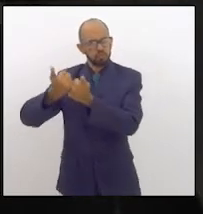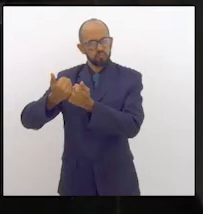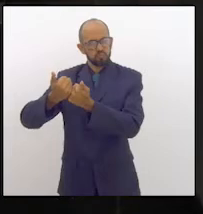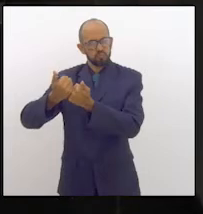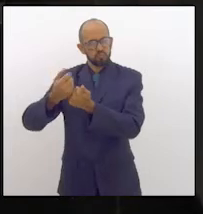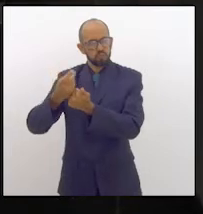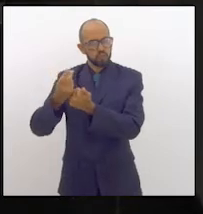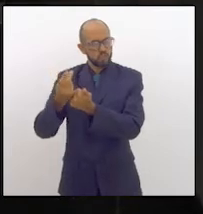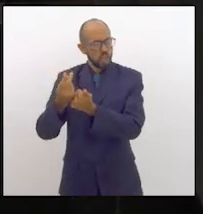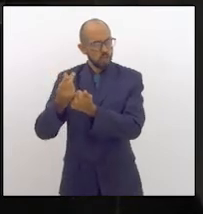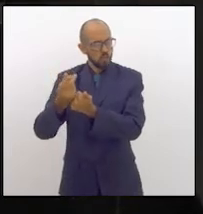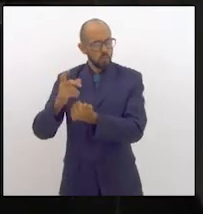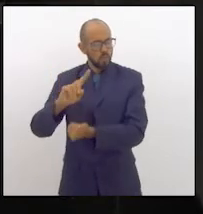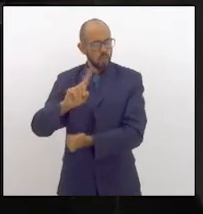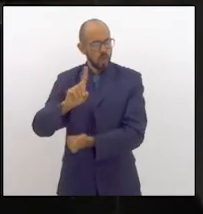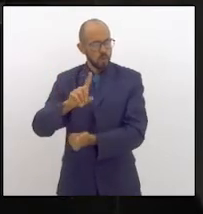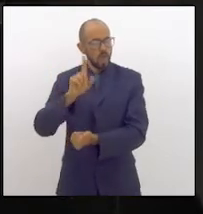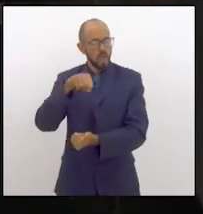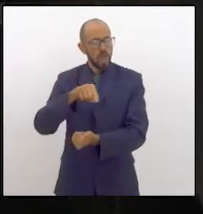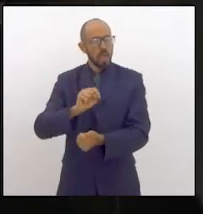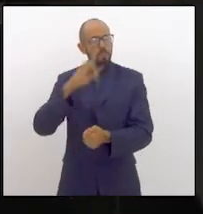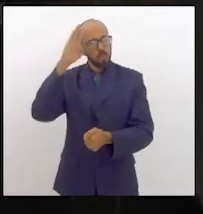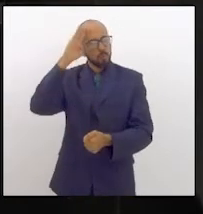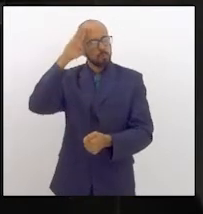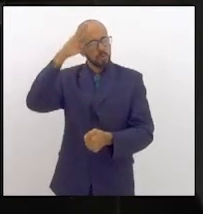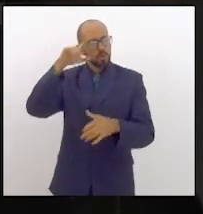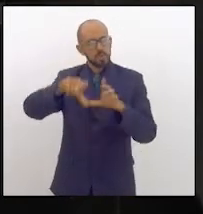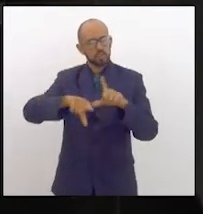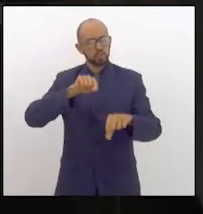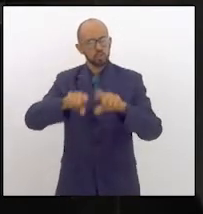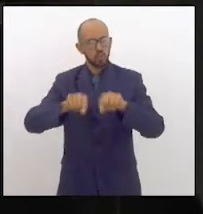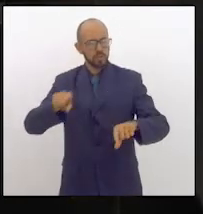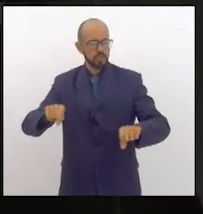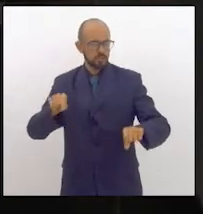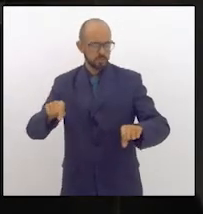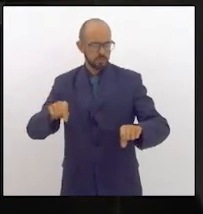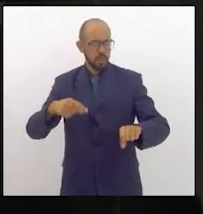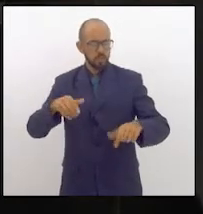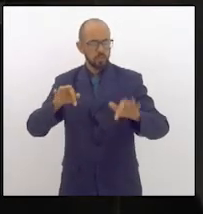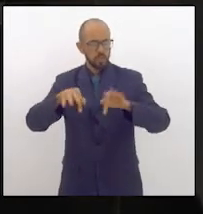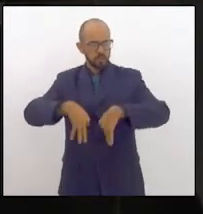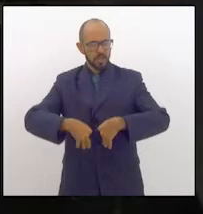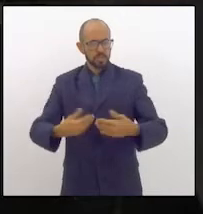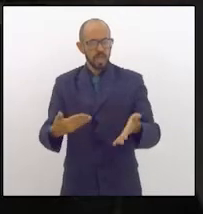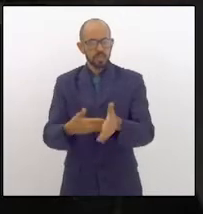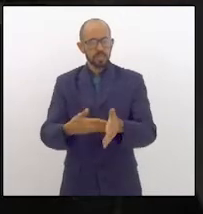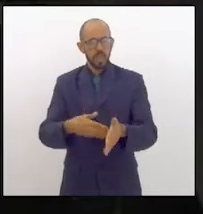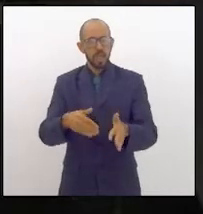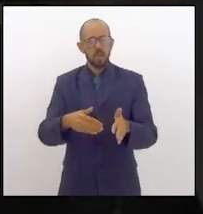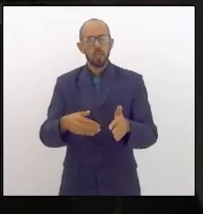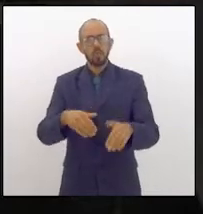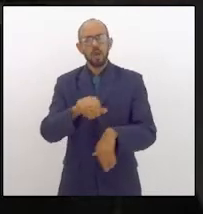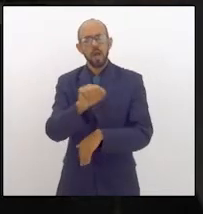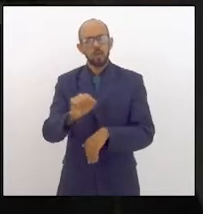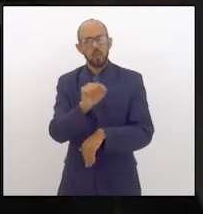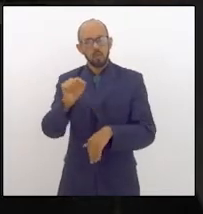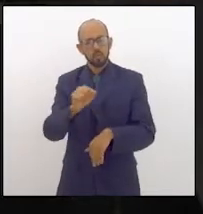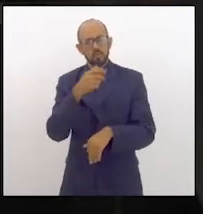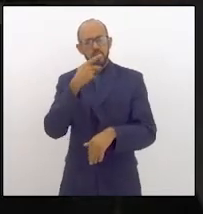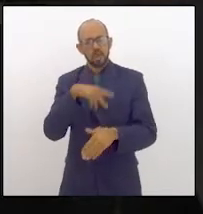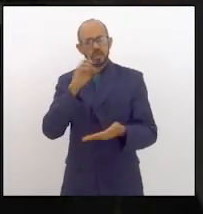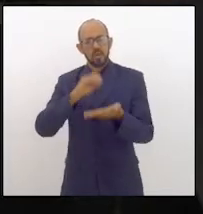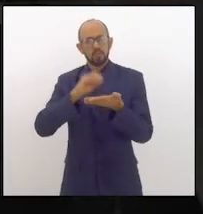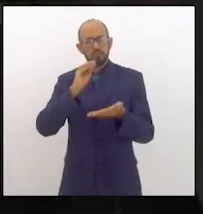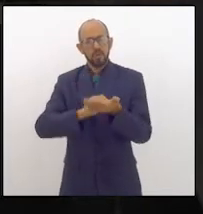e eu vou terminar até o último dia do mês de agosto falando dessa falta de responsabilidade